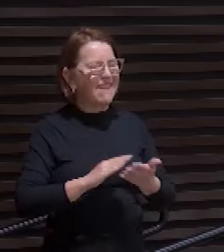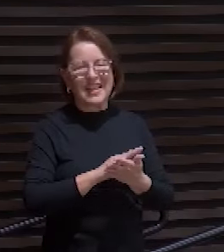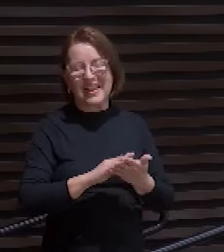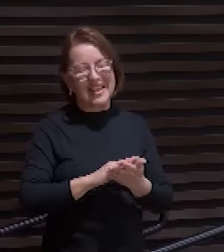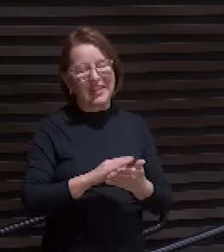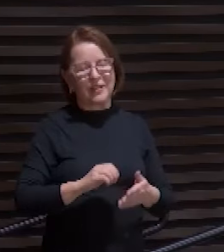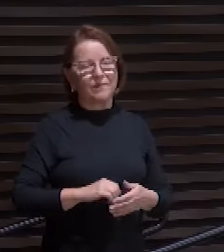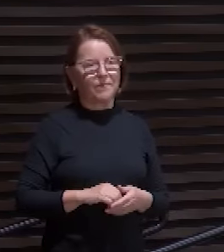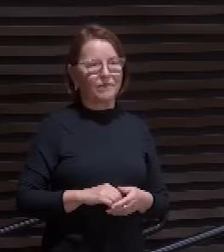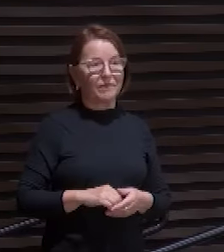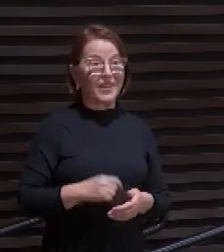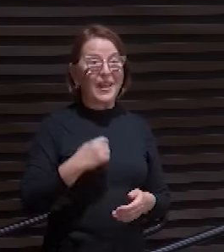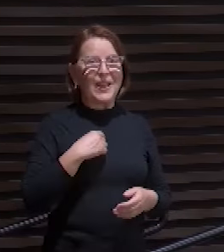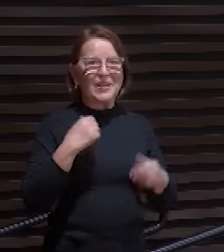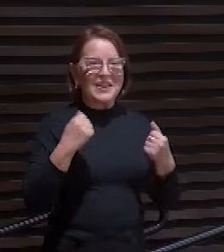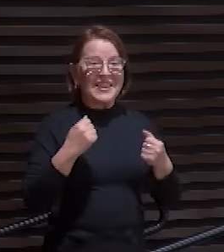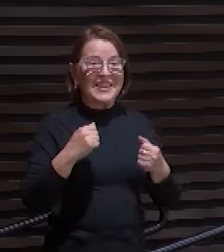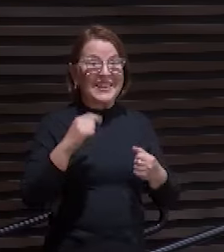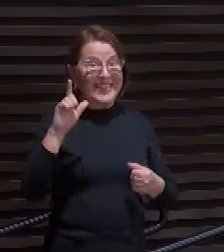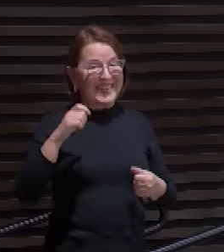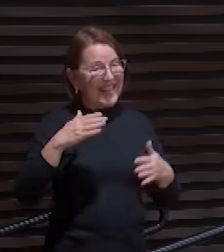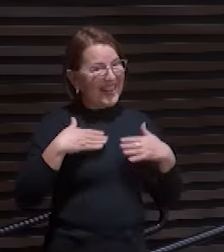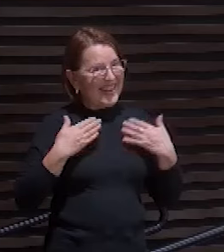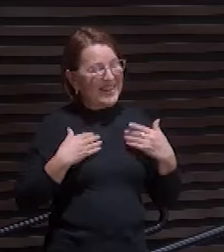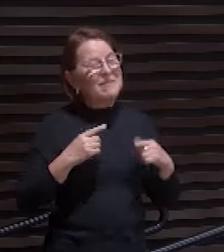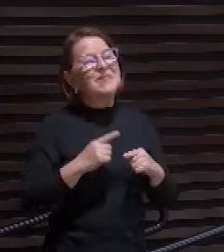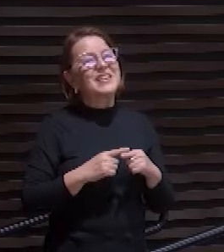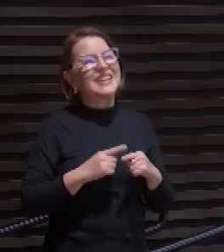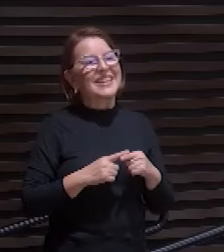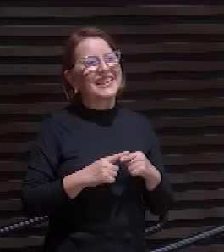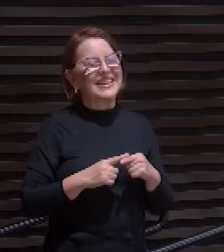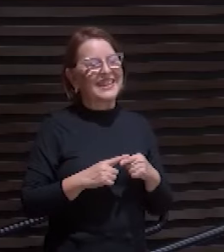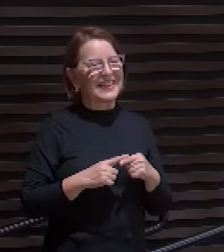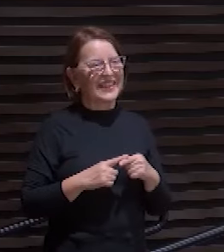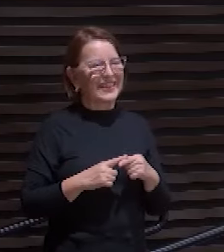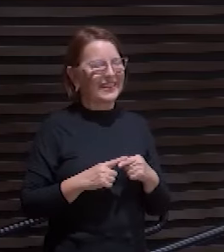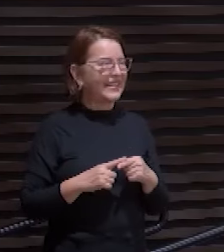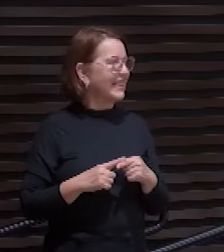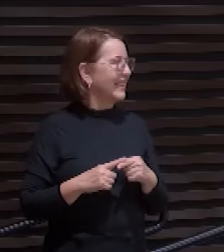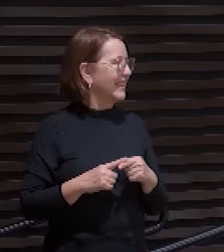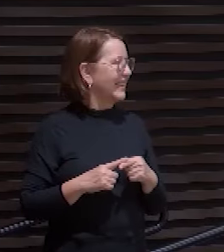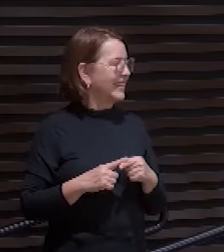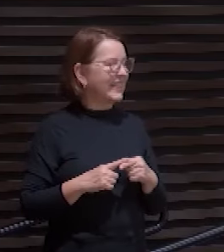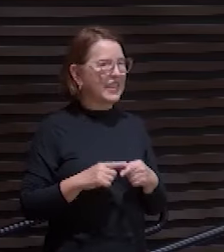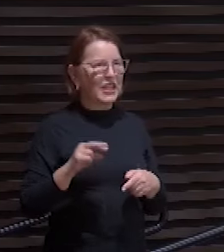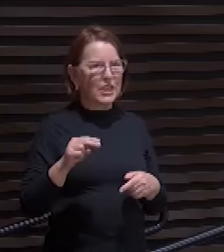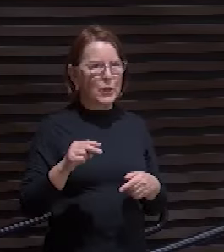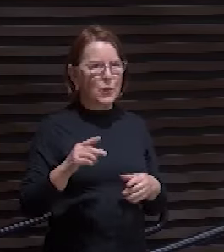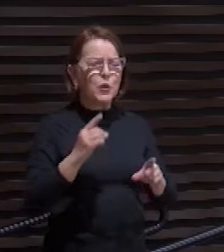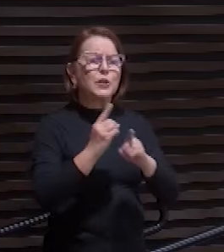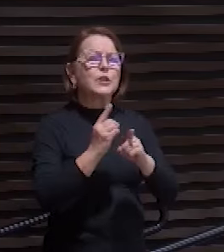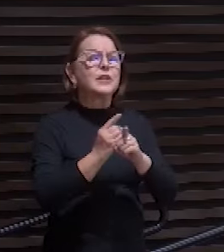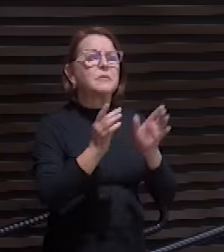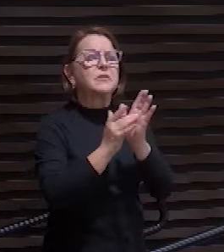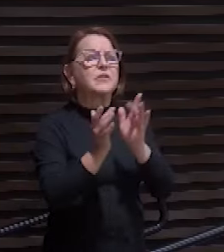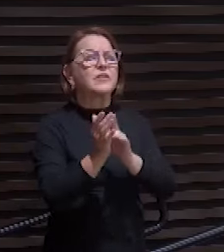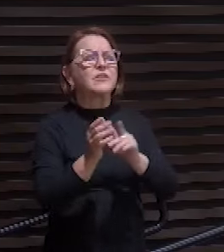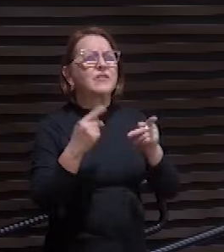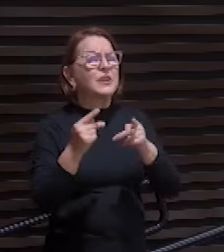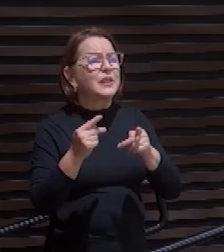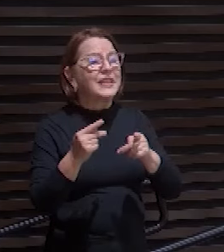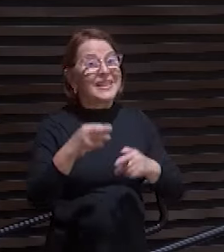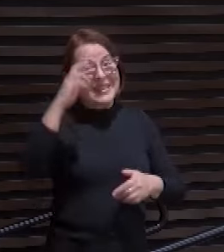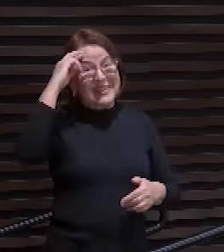E eu tenho que ser alegre, sabe por quê? É aquilo que disseram os discípulos quando vieram para Jesus, Senhor, até os espíritos